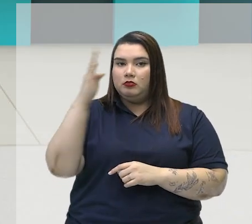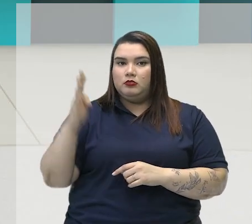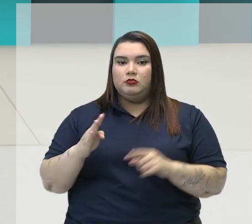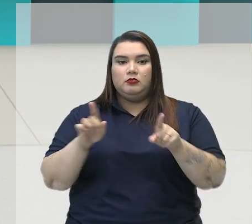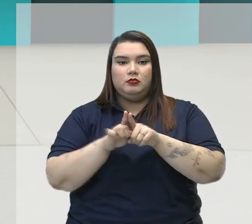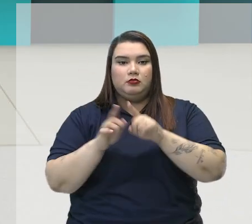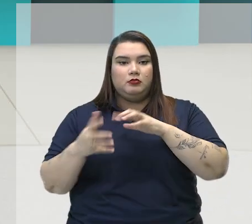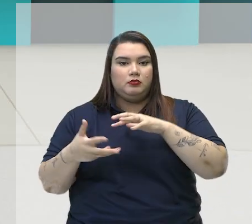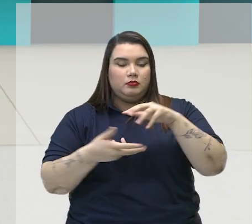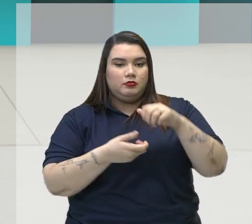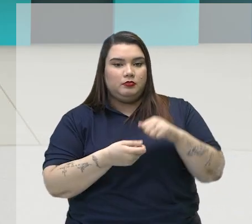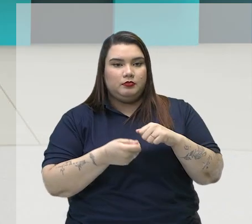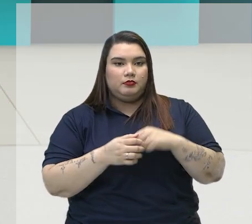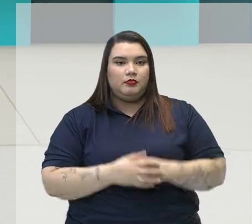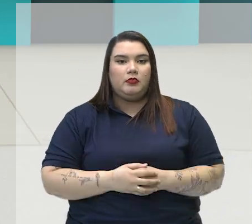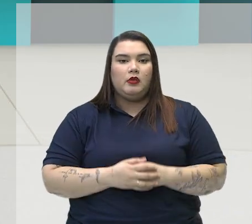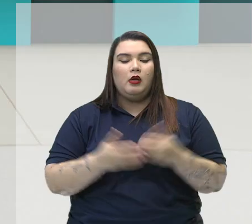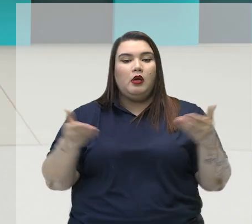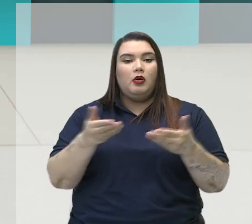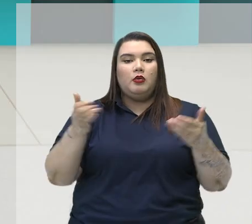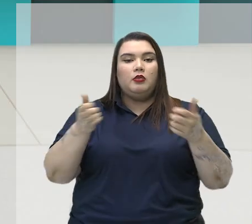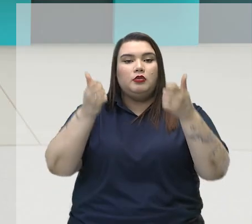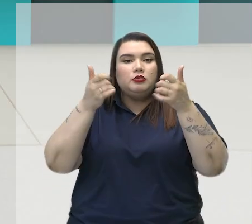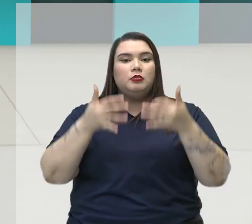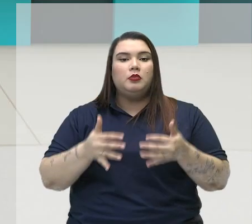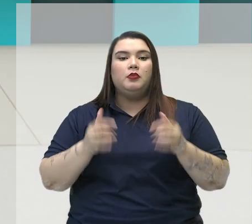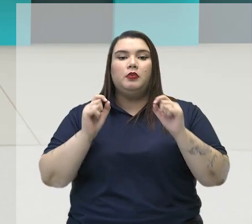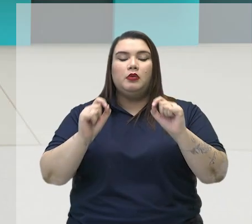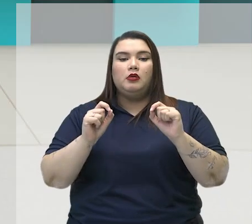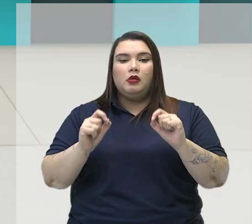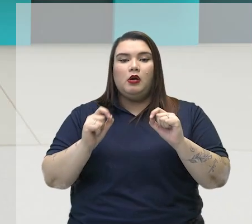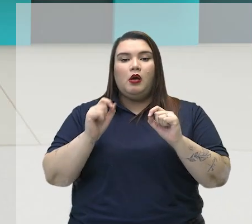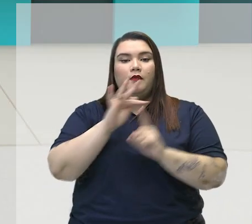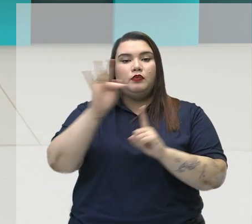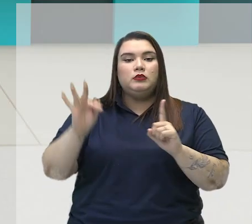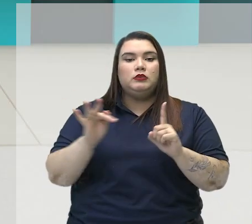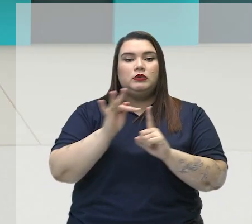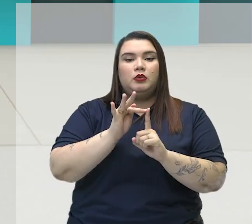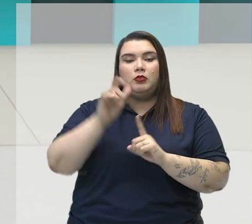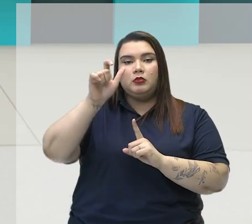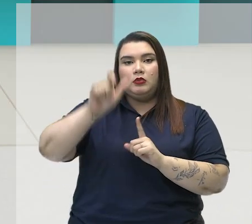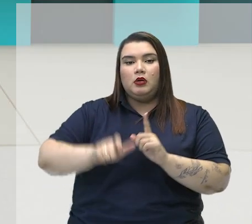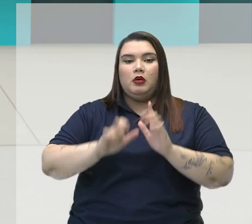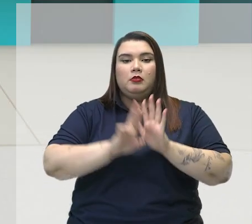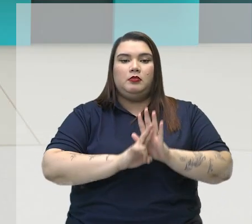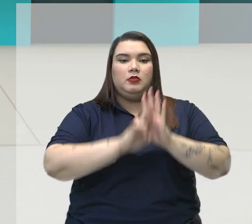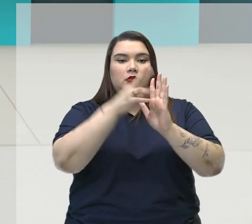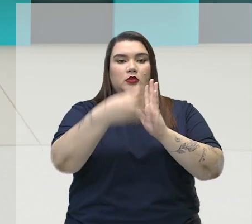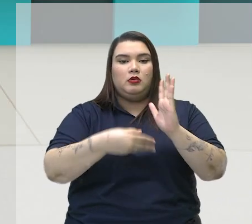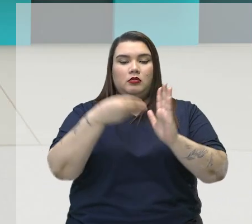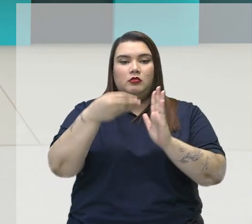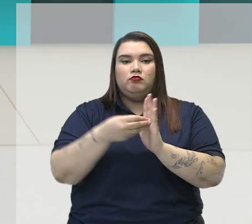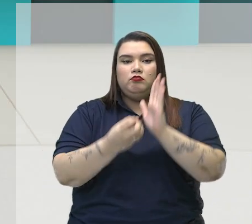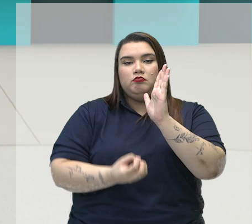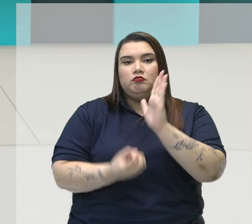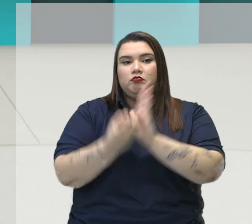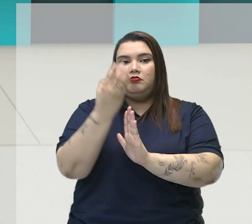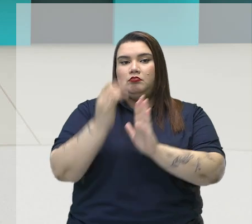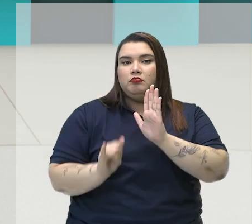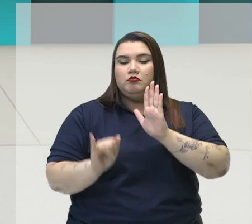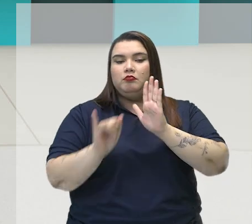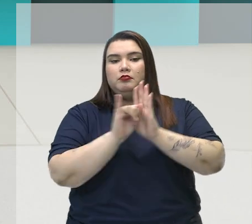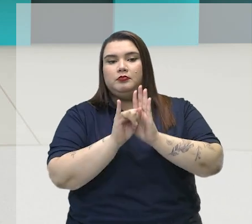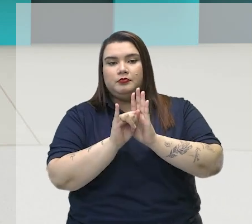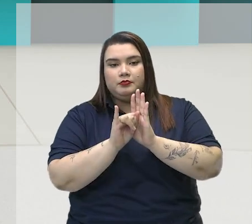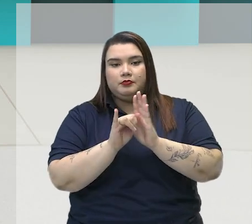pelo Brasil e pelo mundo. Vamos agora falar sobre o papel do sujeito amazônico na construção